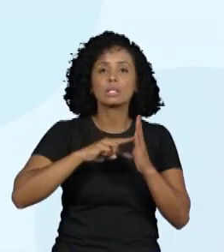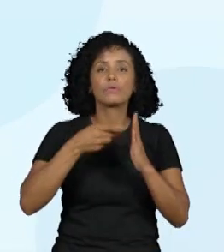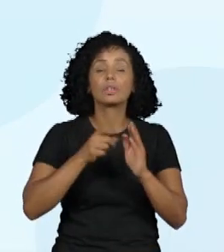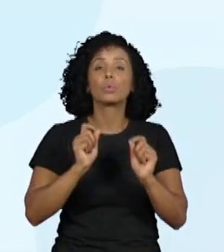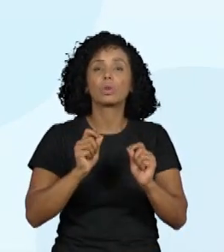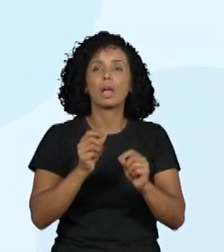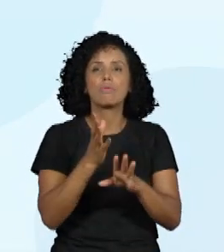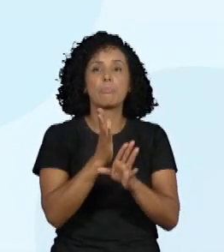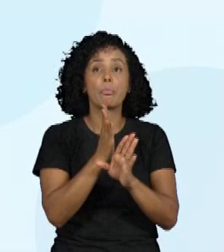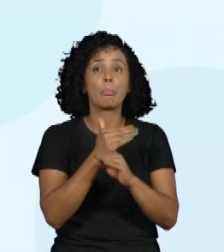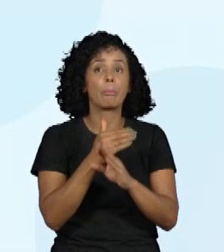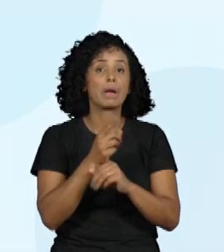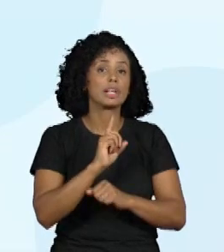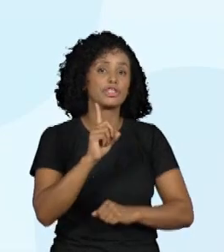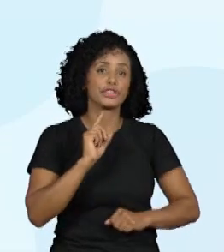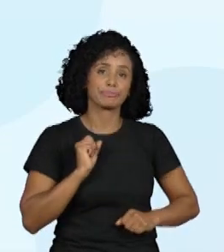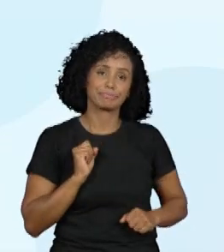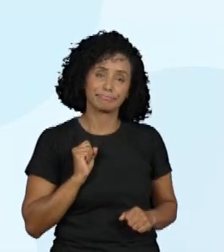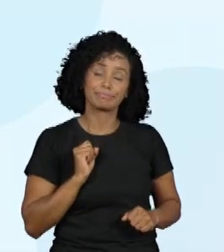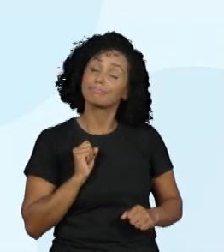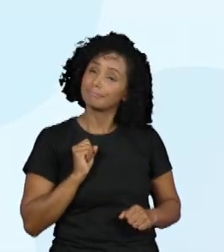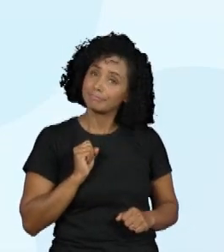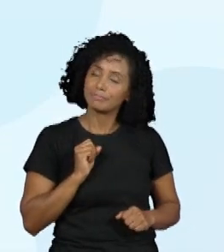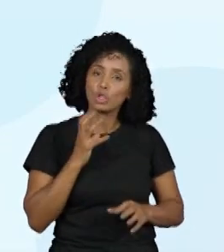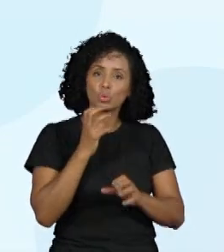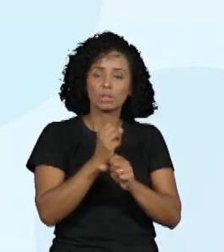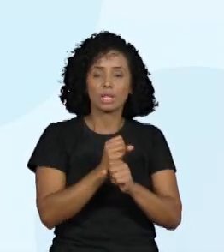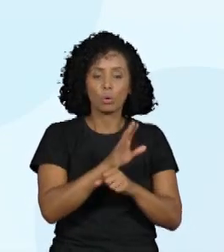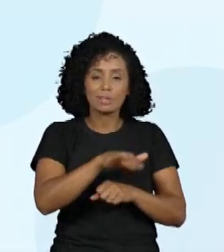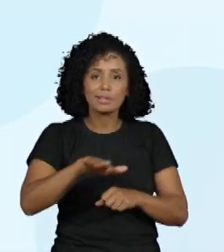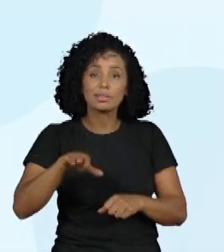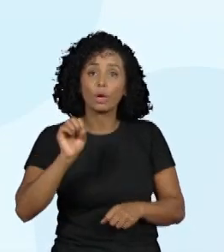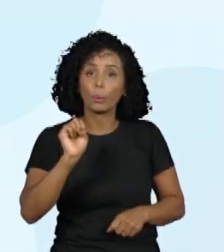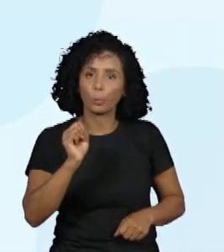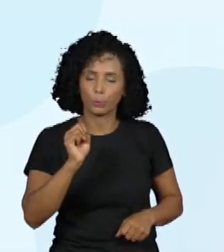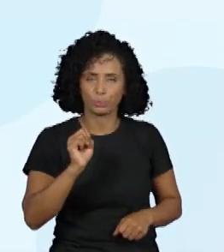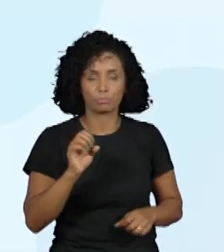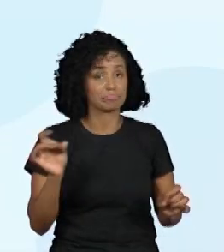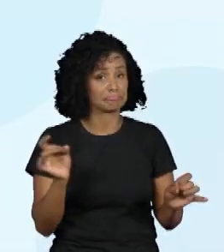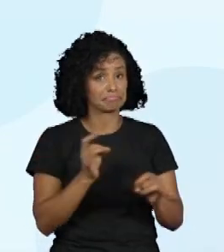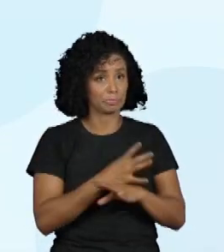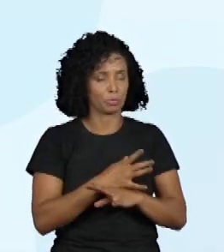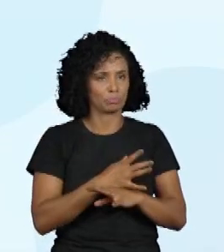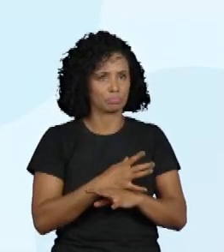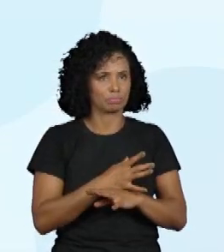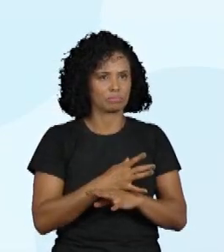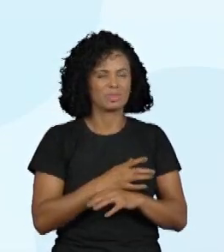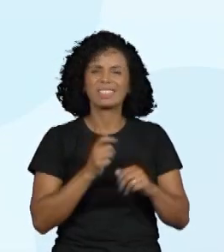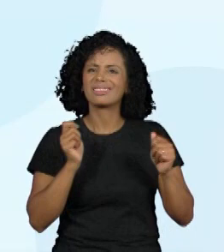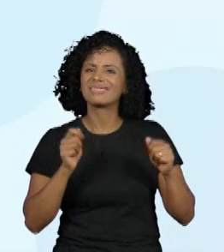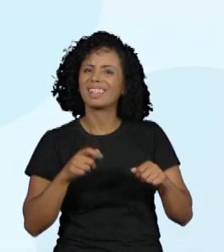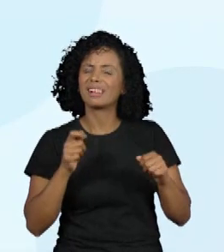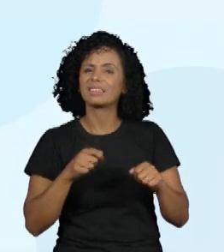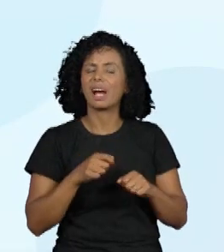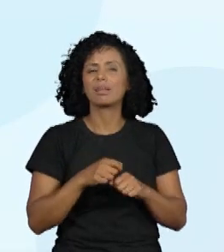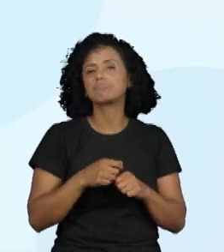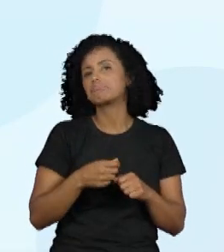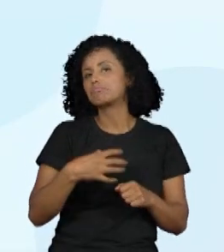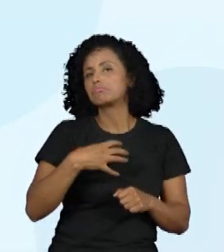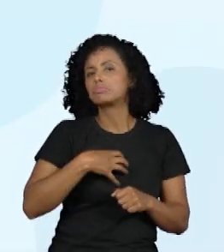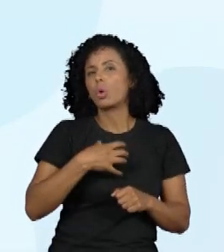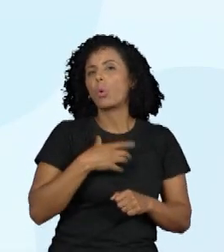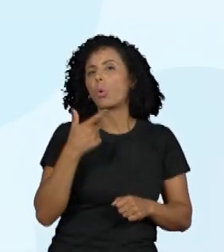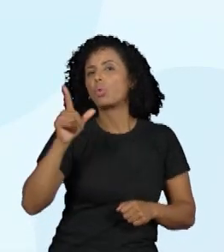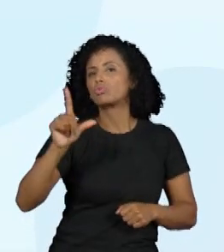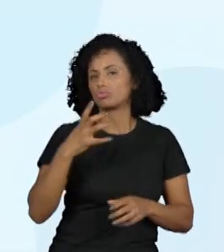7, 8. As 8 crianças foram contadas. Poderia contar diferente? Poderia